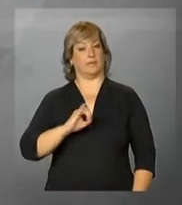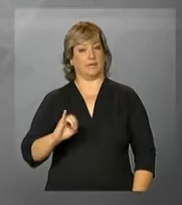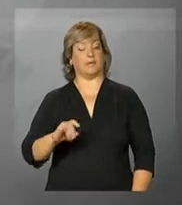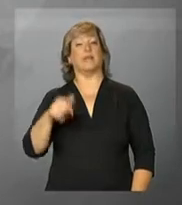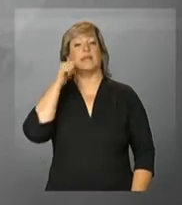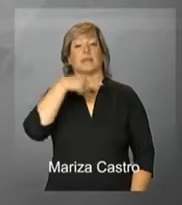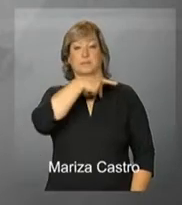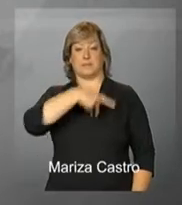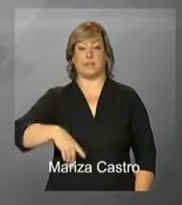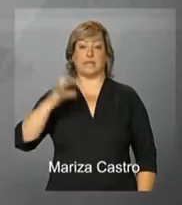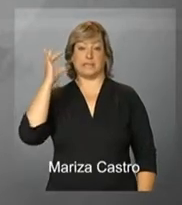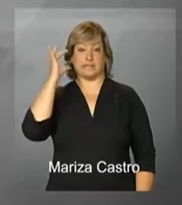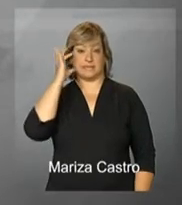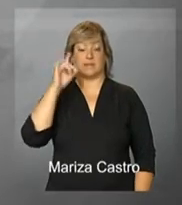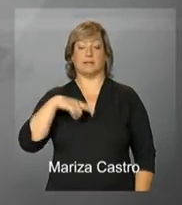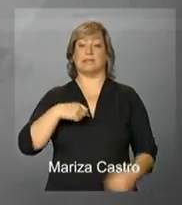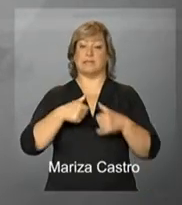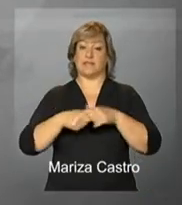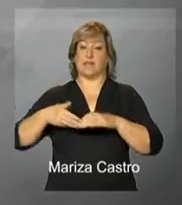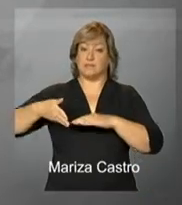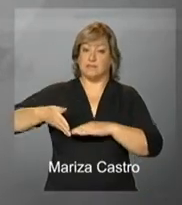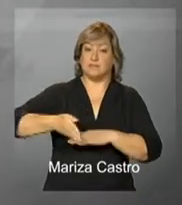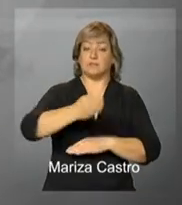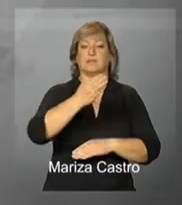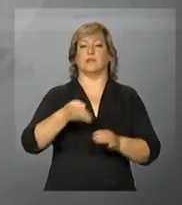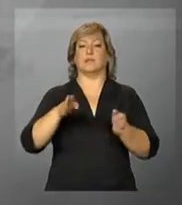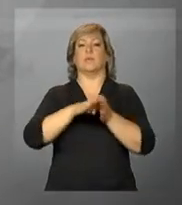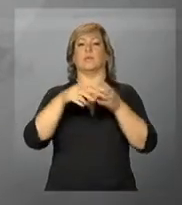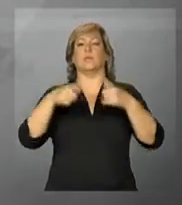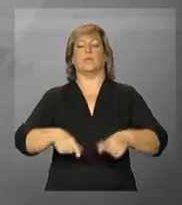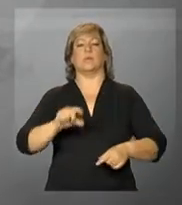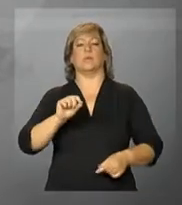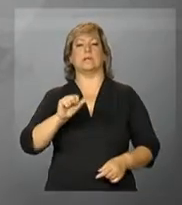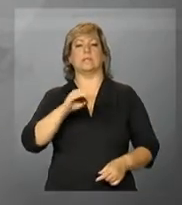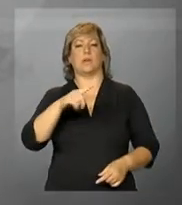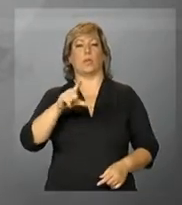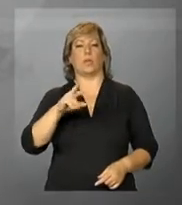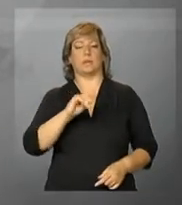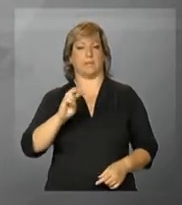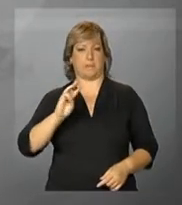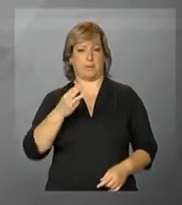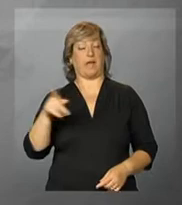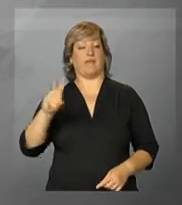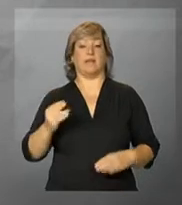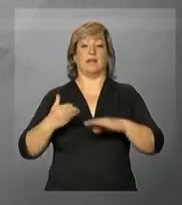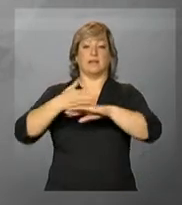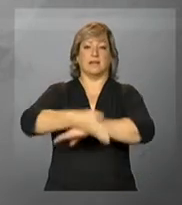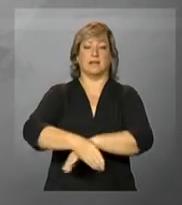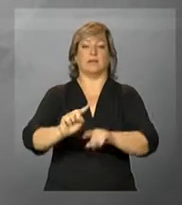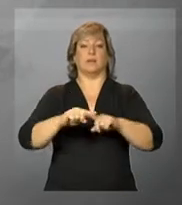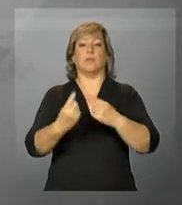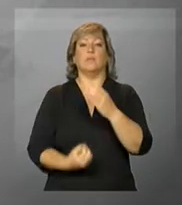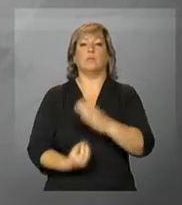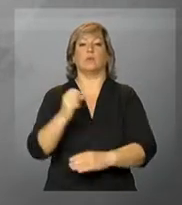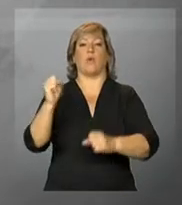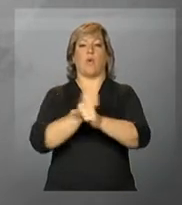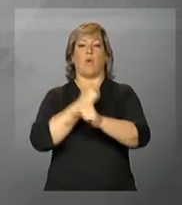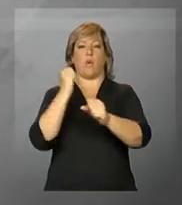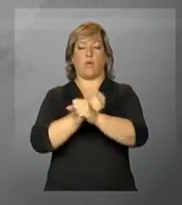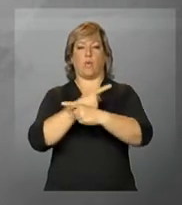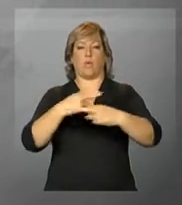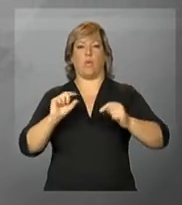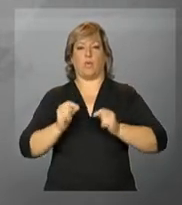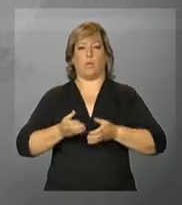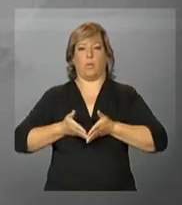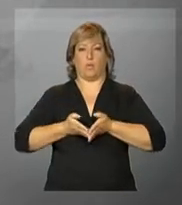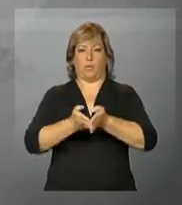Olá, a presidenta Dilma Rousseff está a caminho de São Luís, no Maranhão. Ela vai participar da inauguração de obras de infraestrutura no